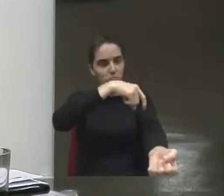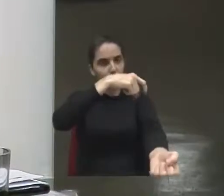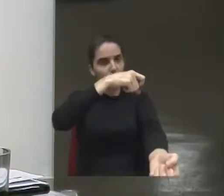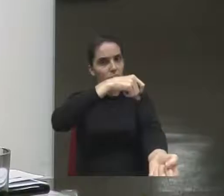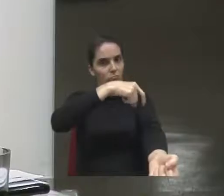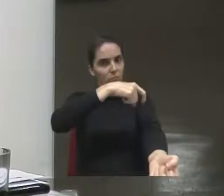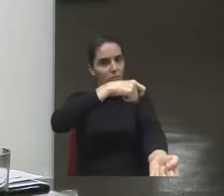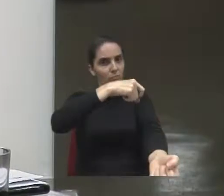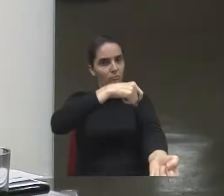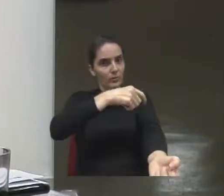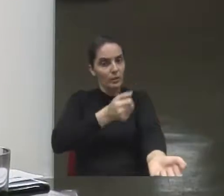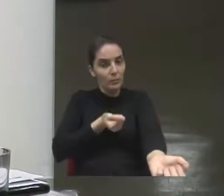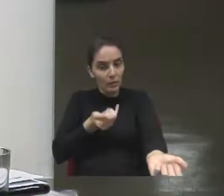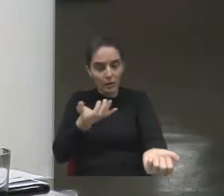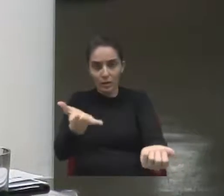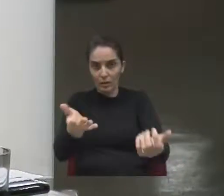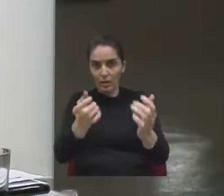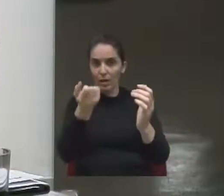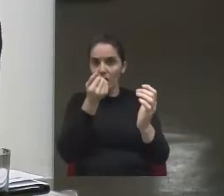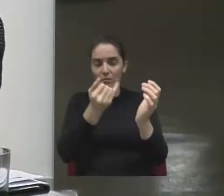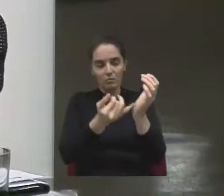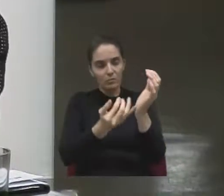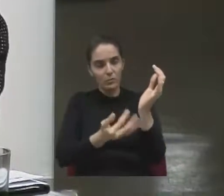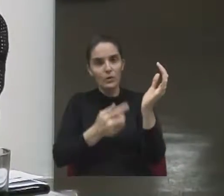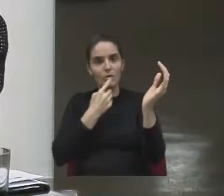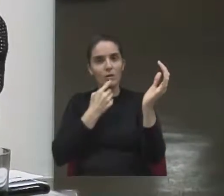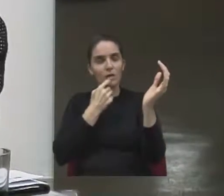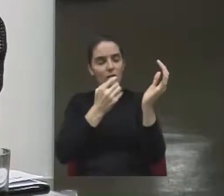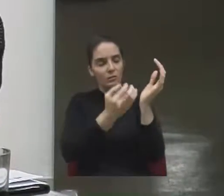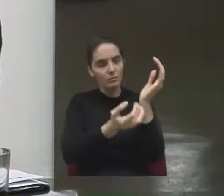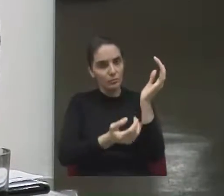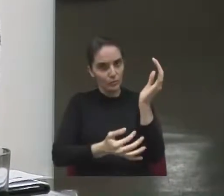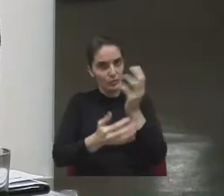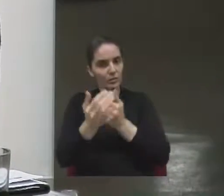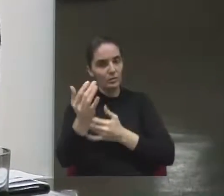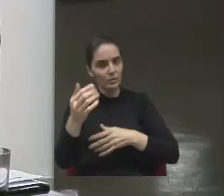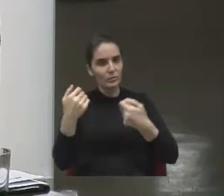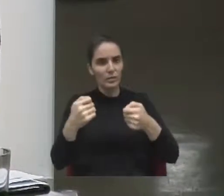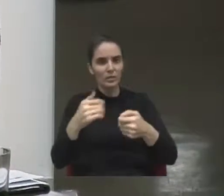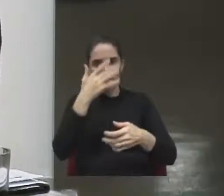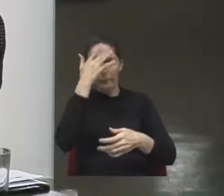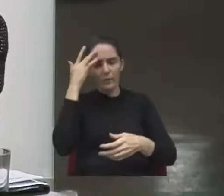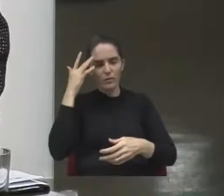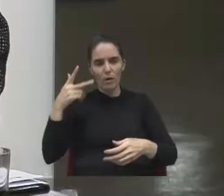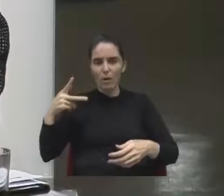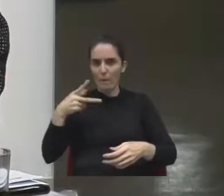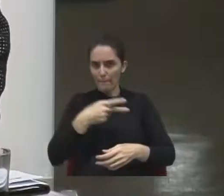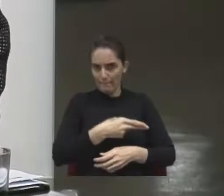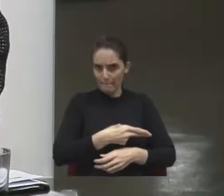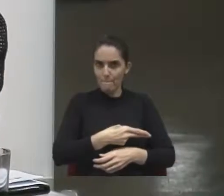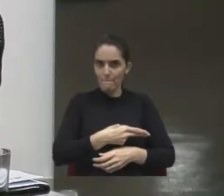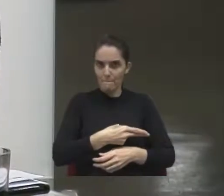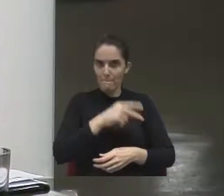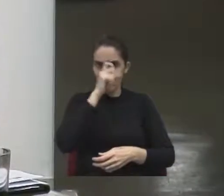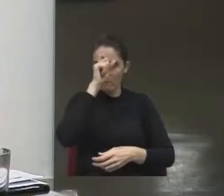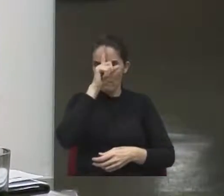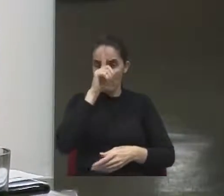que nos procuram para fazer alguma operação, da